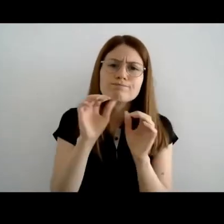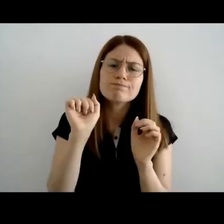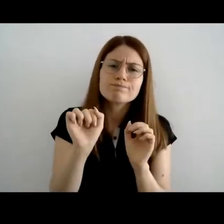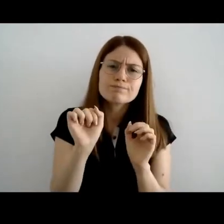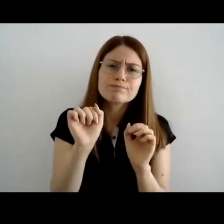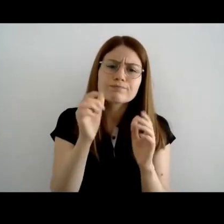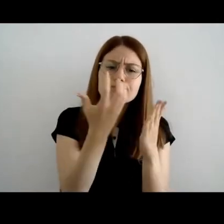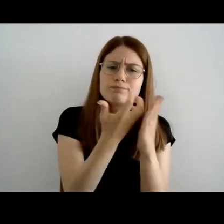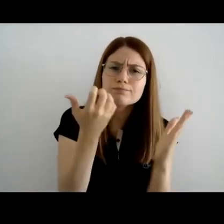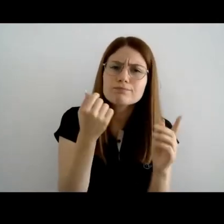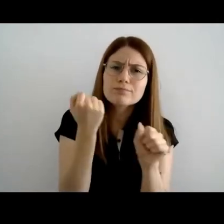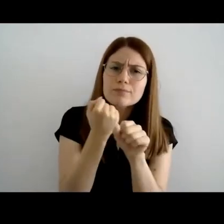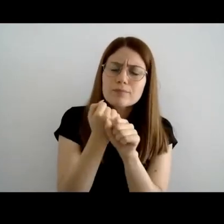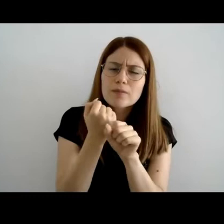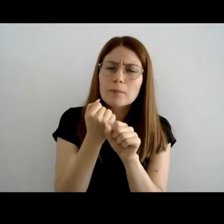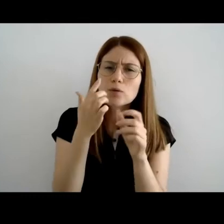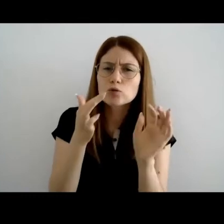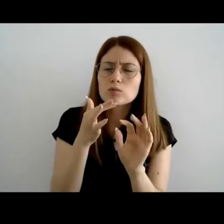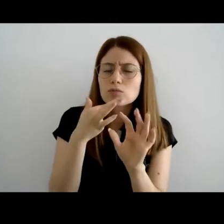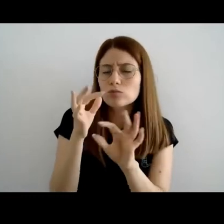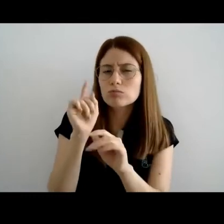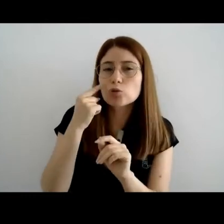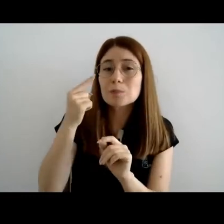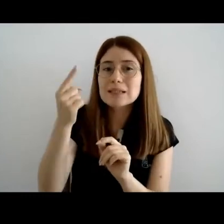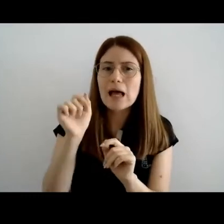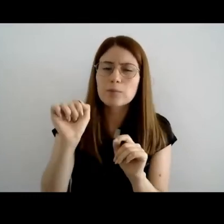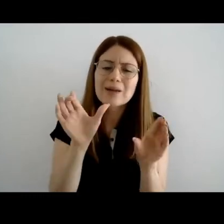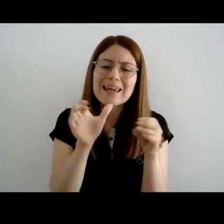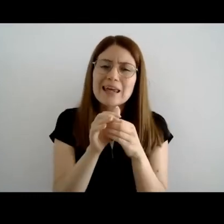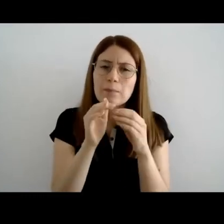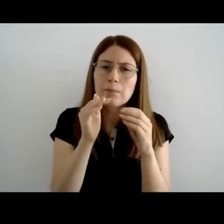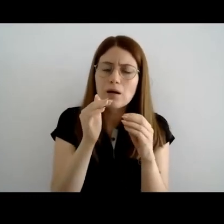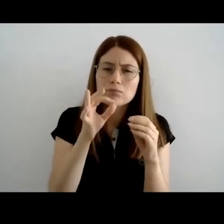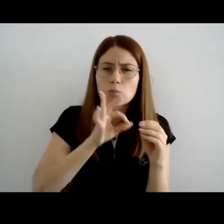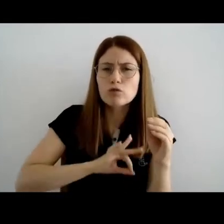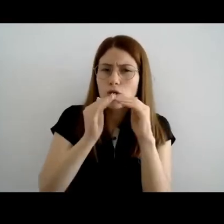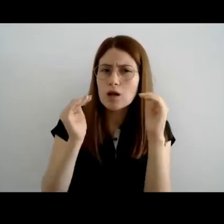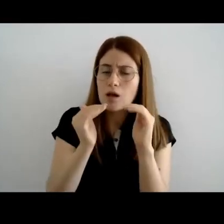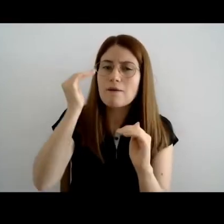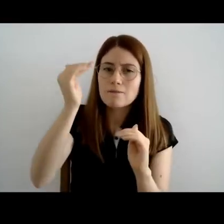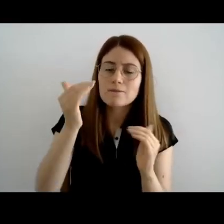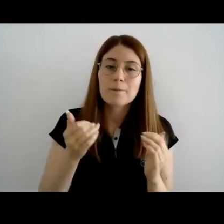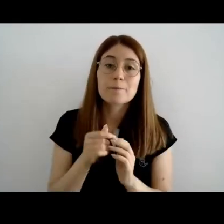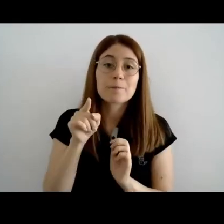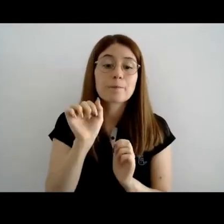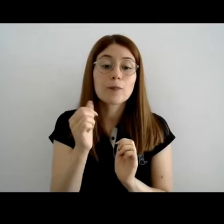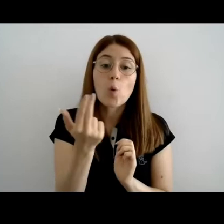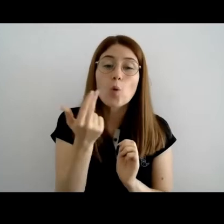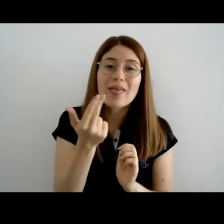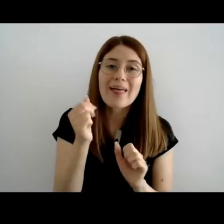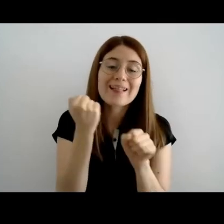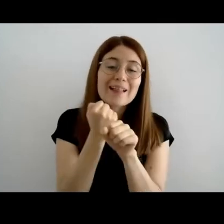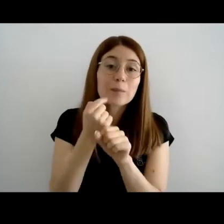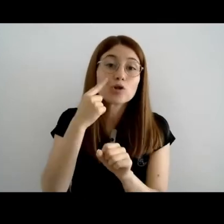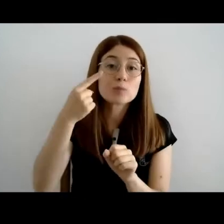ações especiais como equipa de alto rendimento. O destacamento de ações especiais, ou DAE, é a unidade de operações especiais da